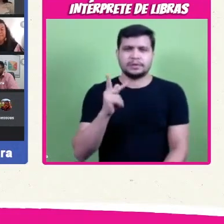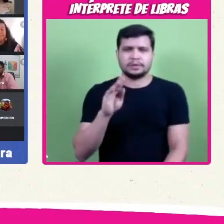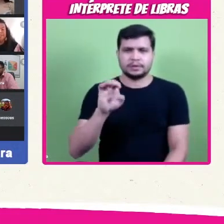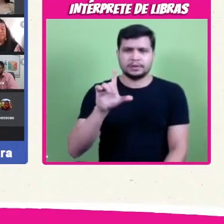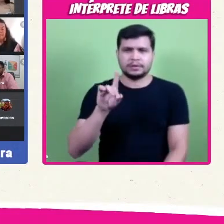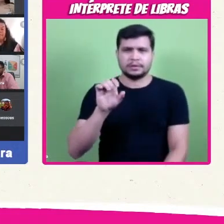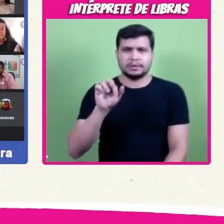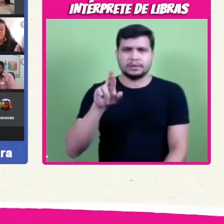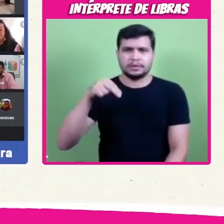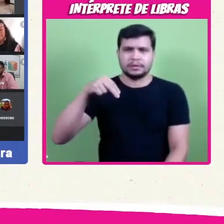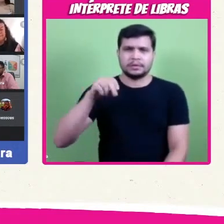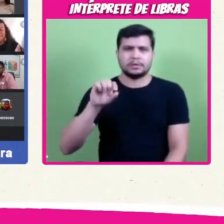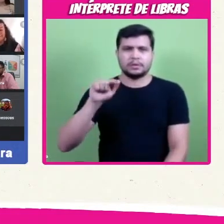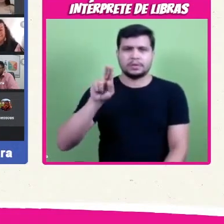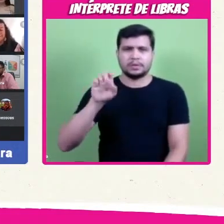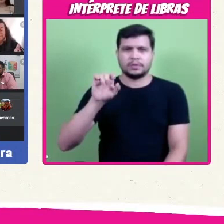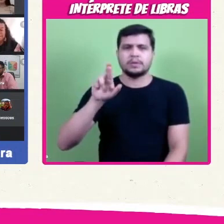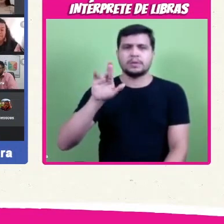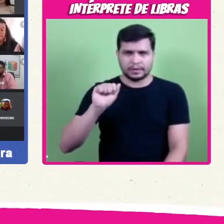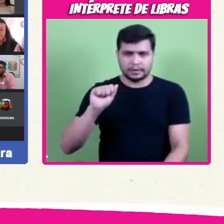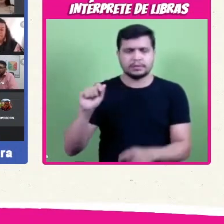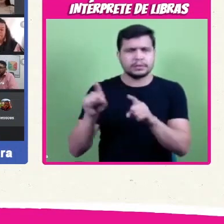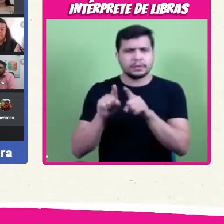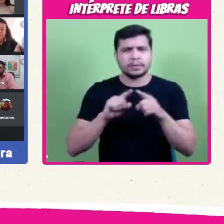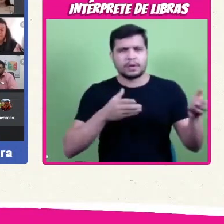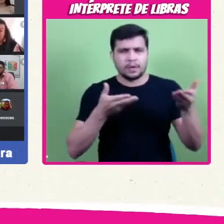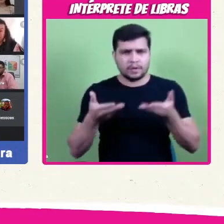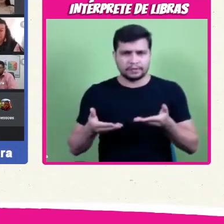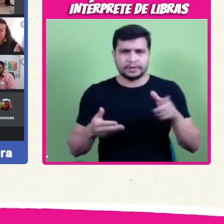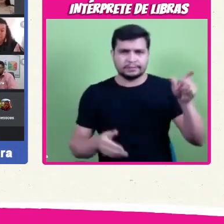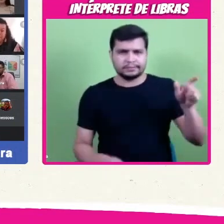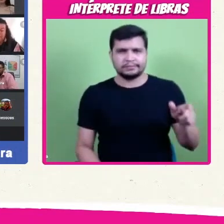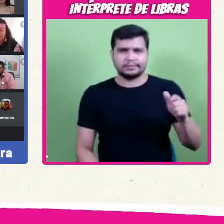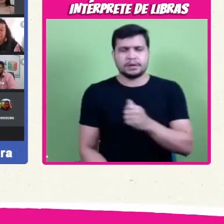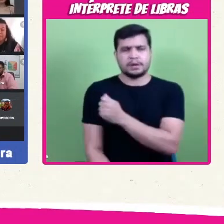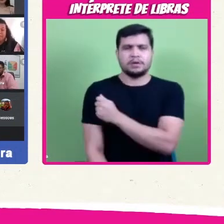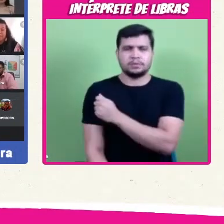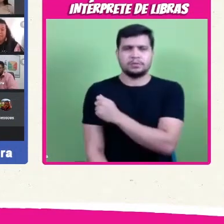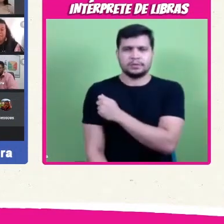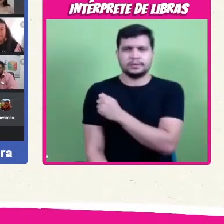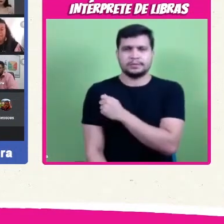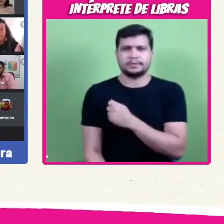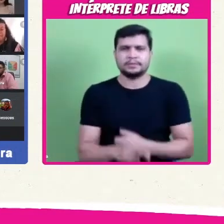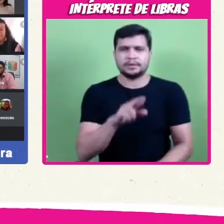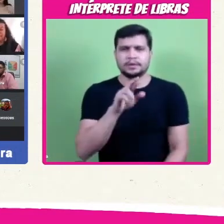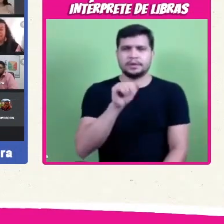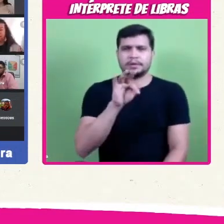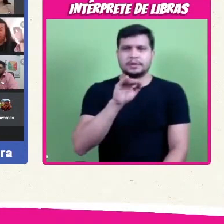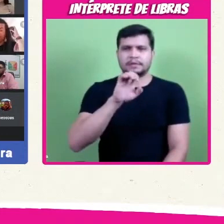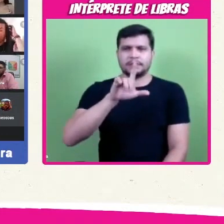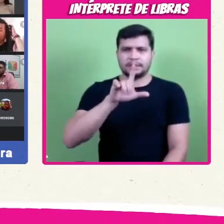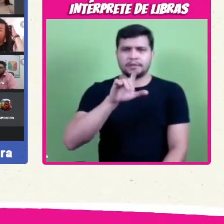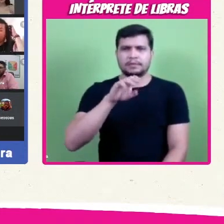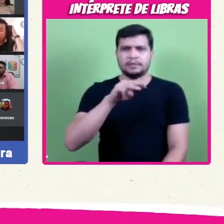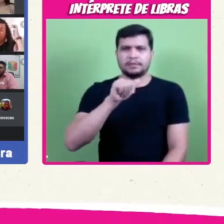e também convidar nosso estudante, da CRED 19, Rafael Mascarenhas,